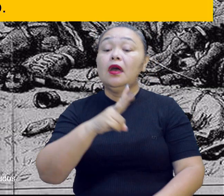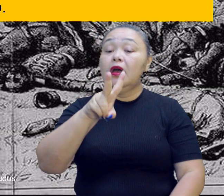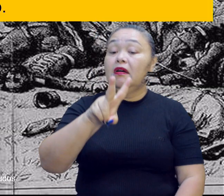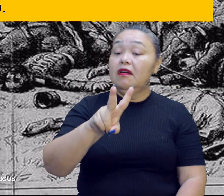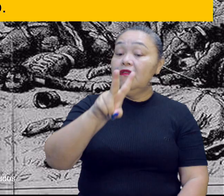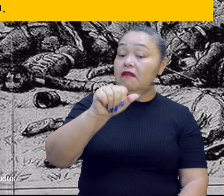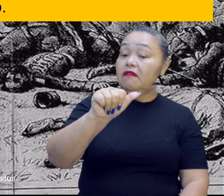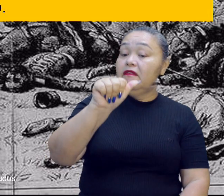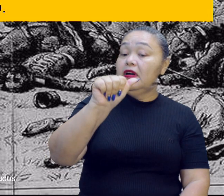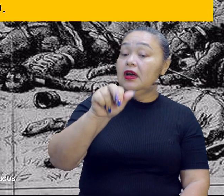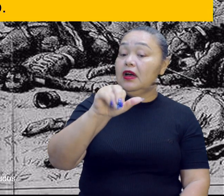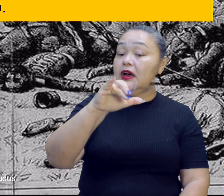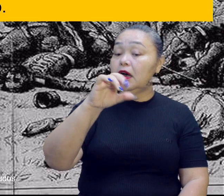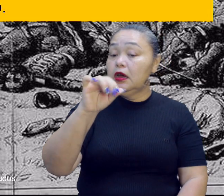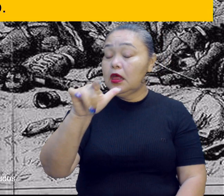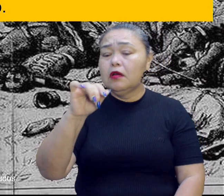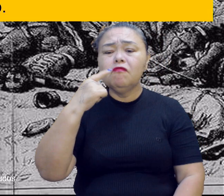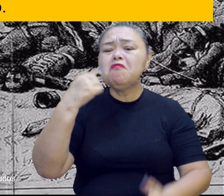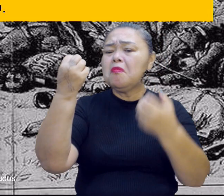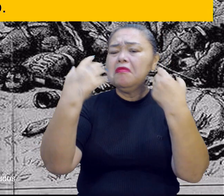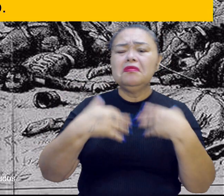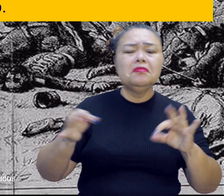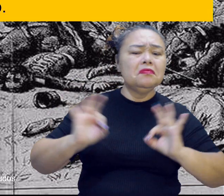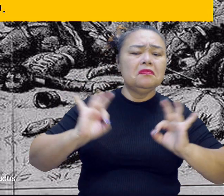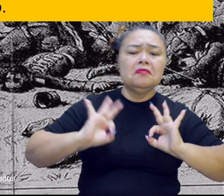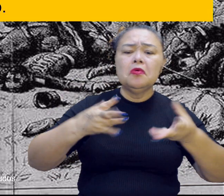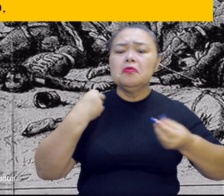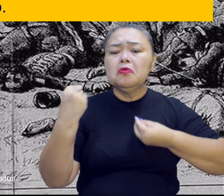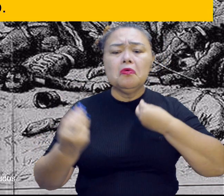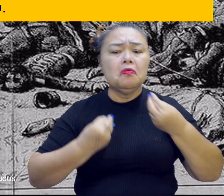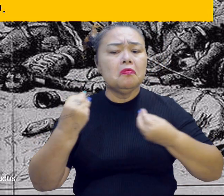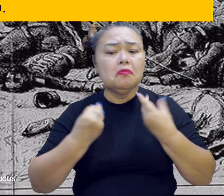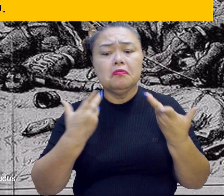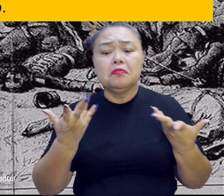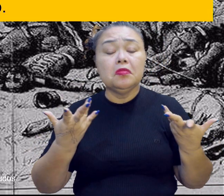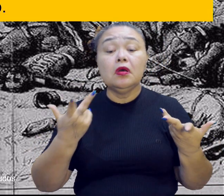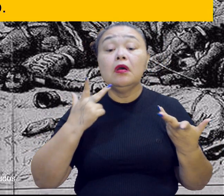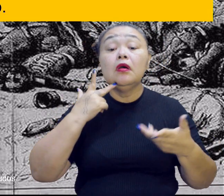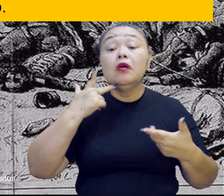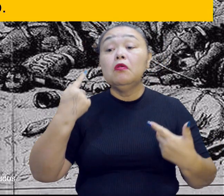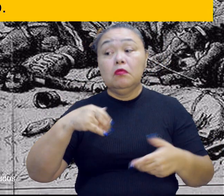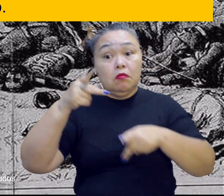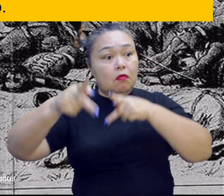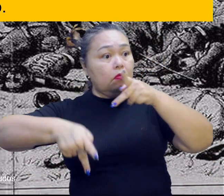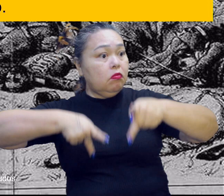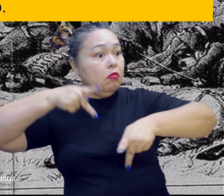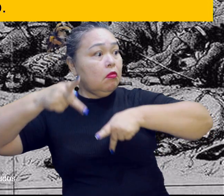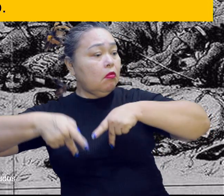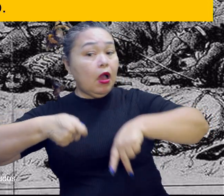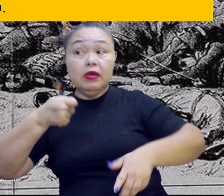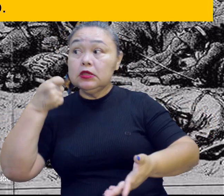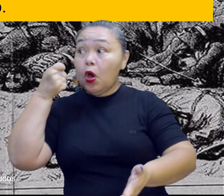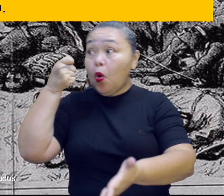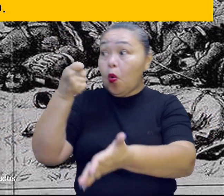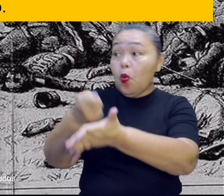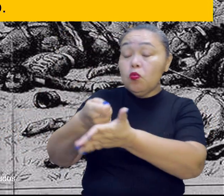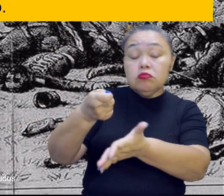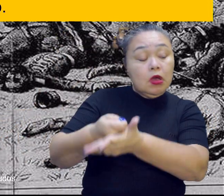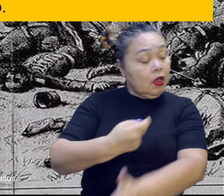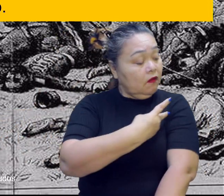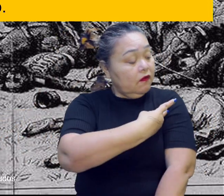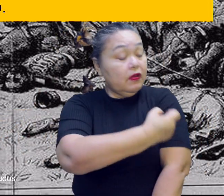varíola. E não vão explicar nada para o povo como é que funciona nada disso. E o povo vai ser obrigado a